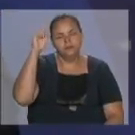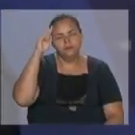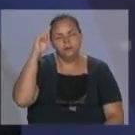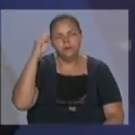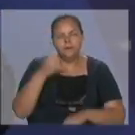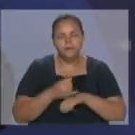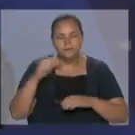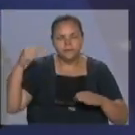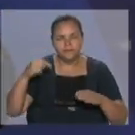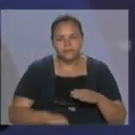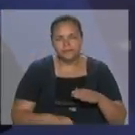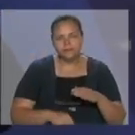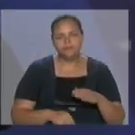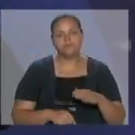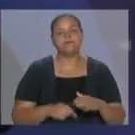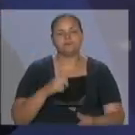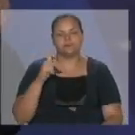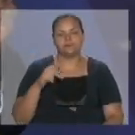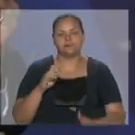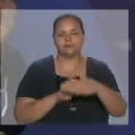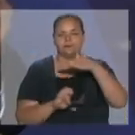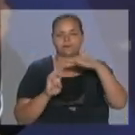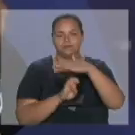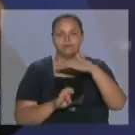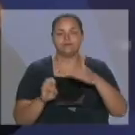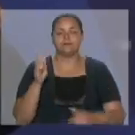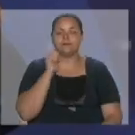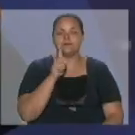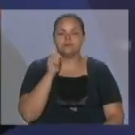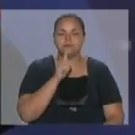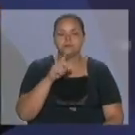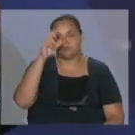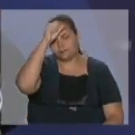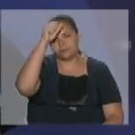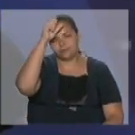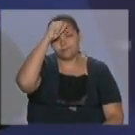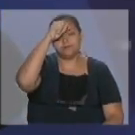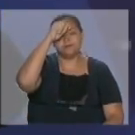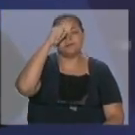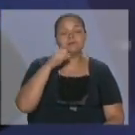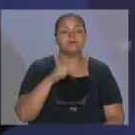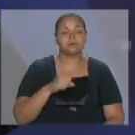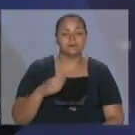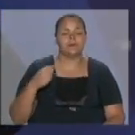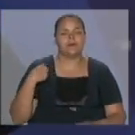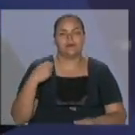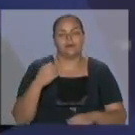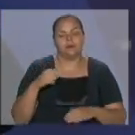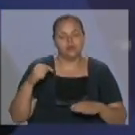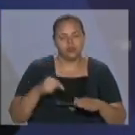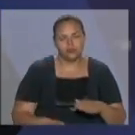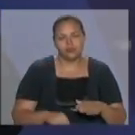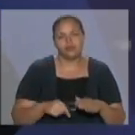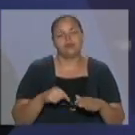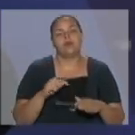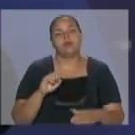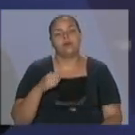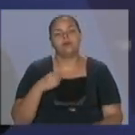furo. A Petrobras ganhou na curva de aprendizado, né, para furar o poço, para